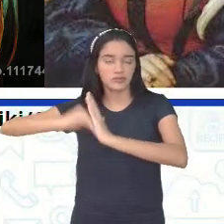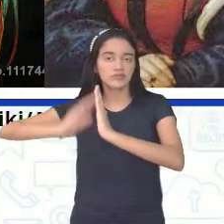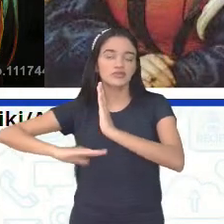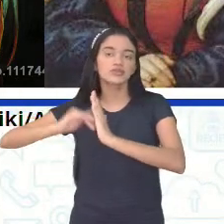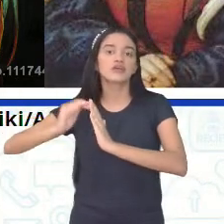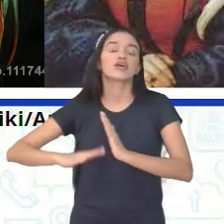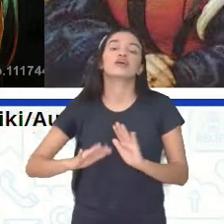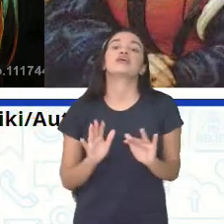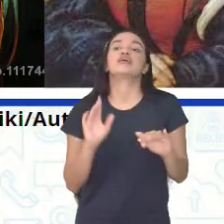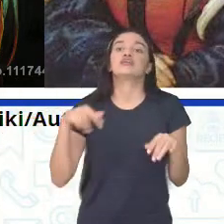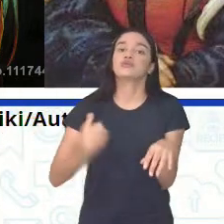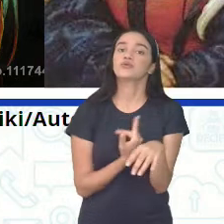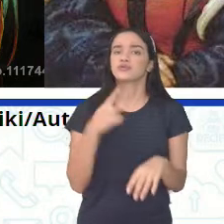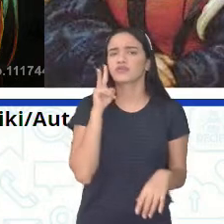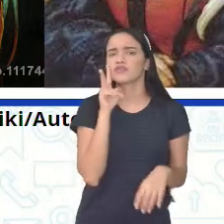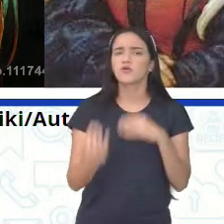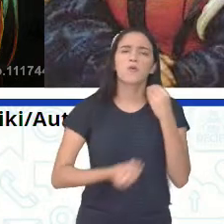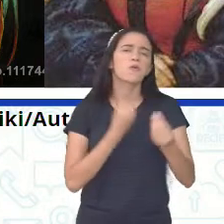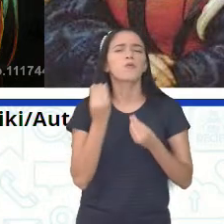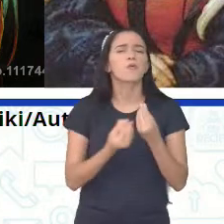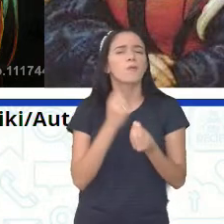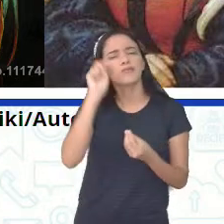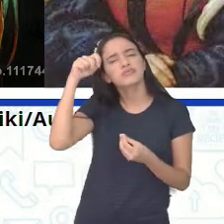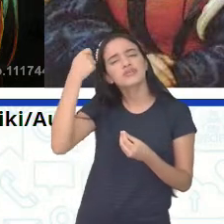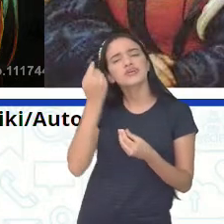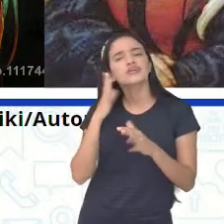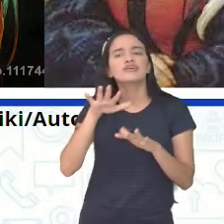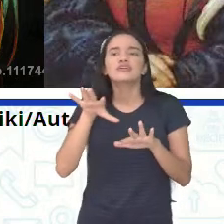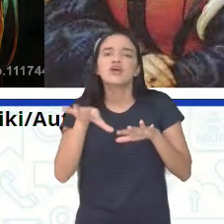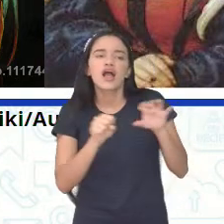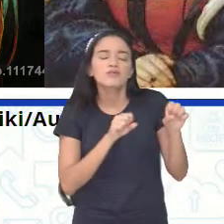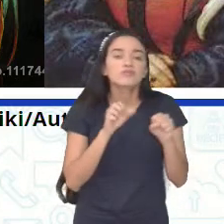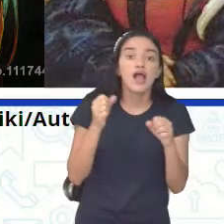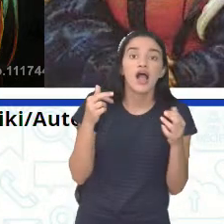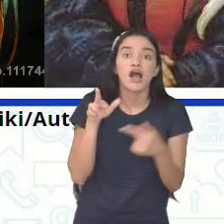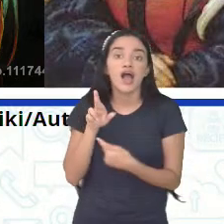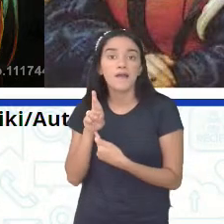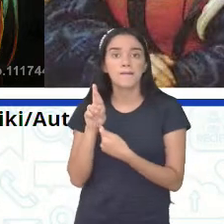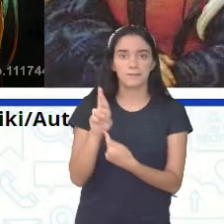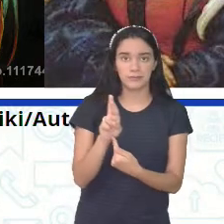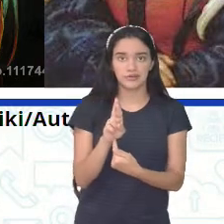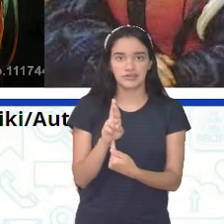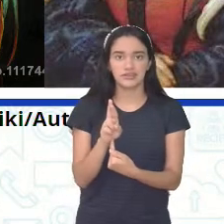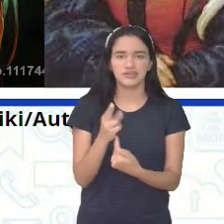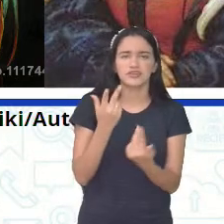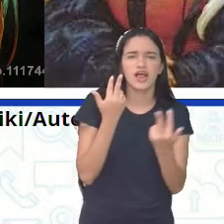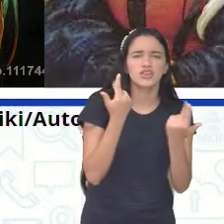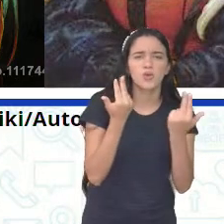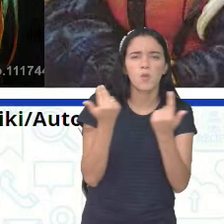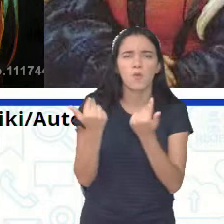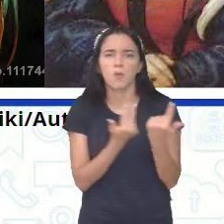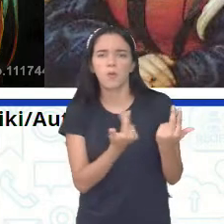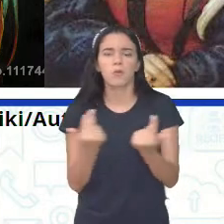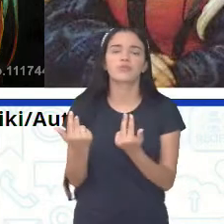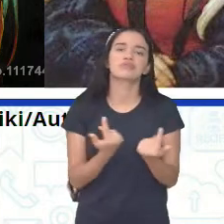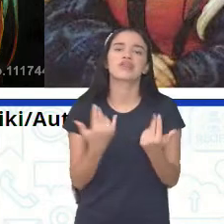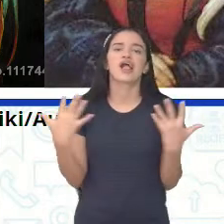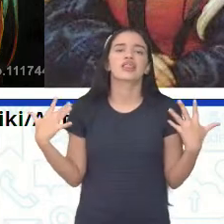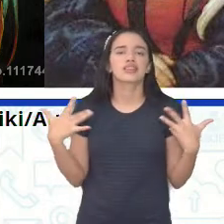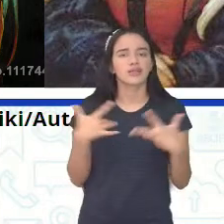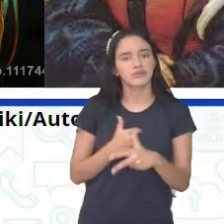não. Ela não passou por tantas privações, não. Mas ela era uma pessoa de classe média, né? Ela teve acesso a